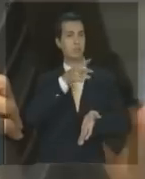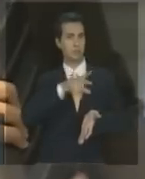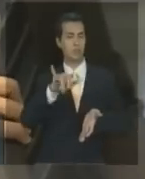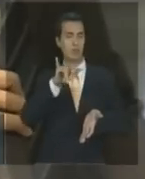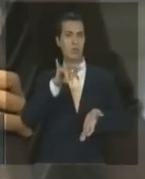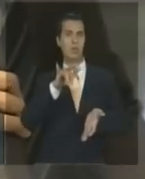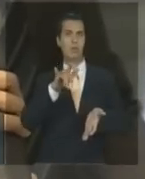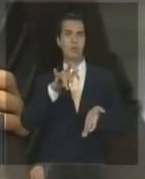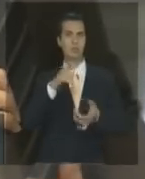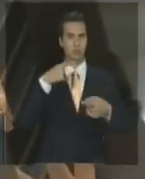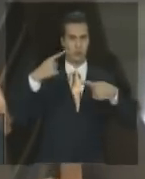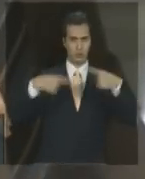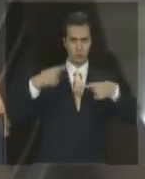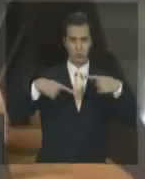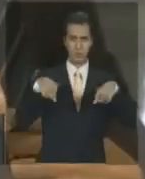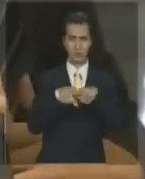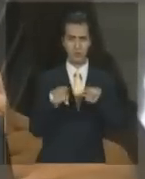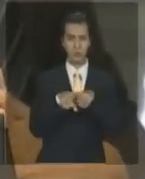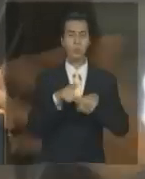aprovado um projeto